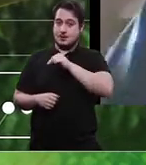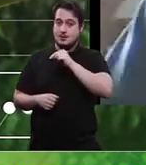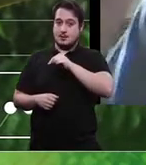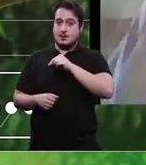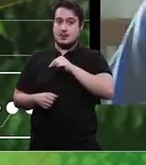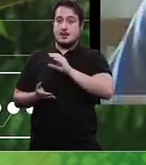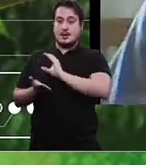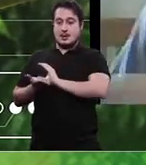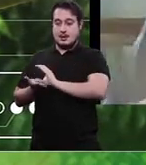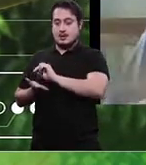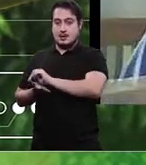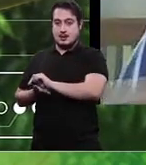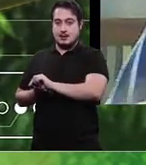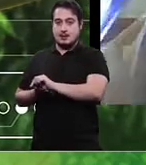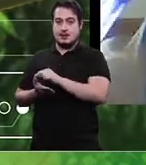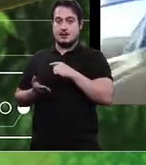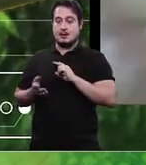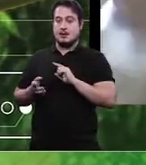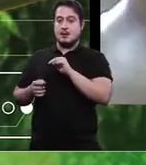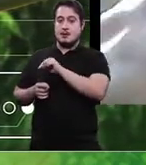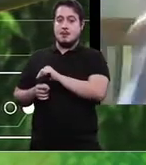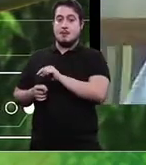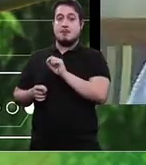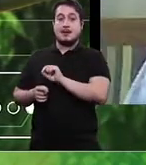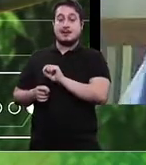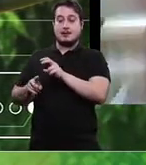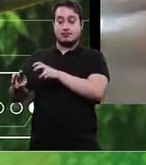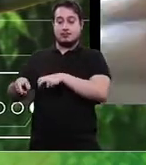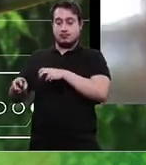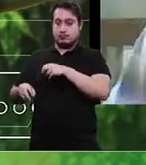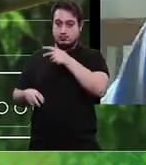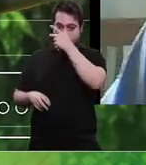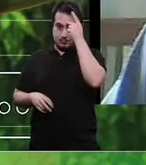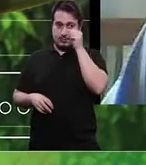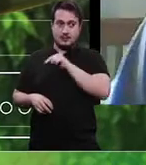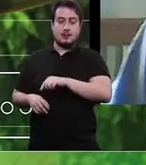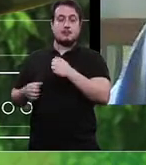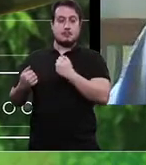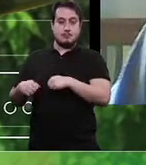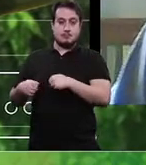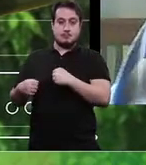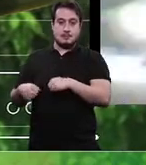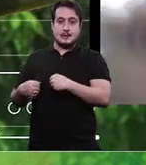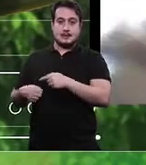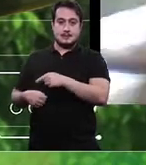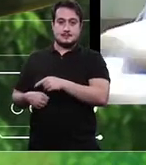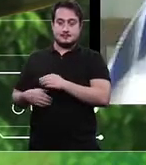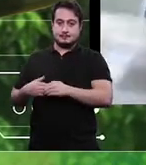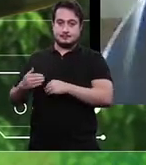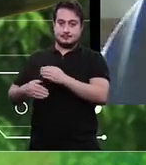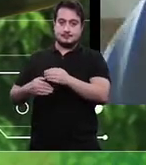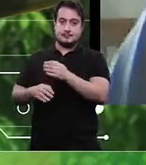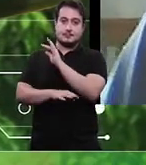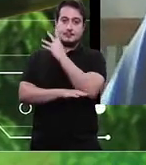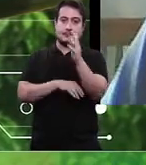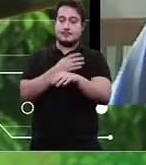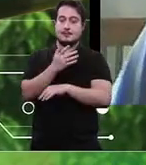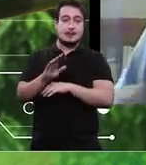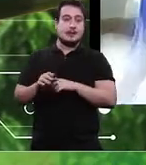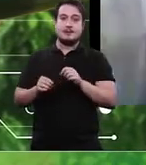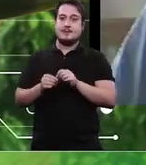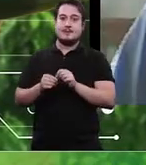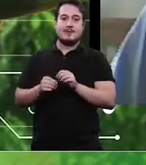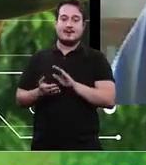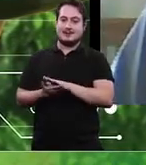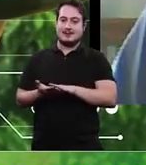crédito, Estado aponta para que o produtor, aquele que precisa avançar sobre a floresta, não faça mais isso,